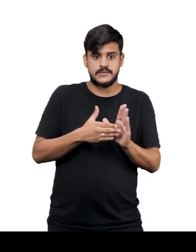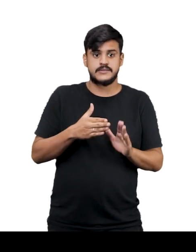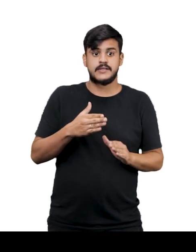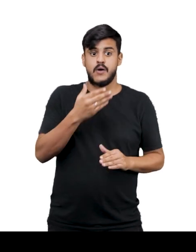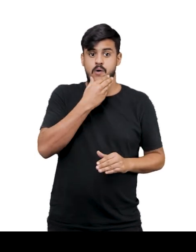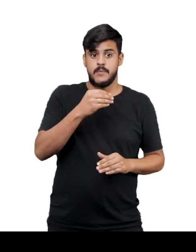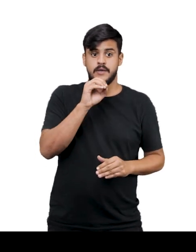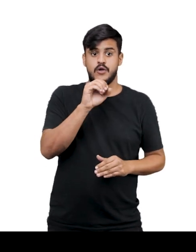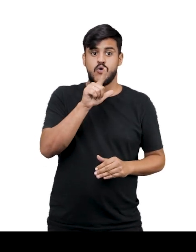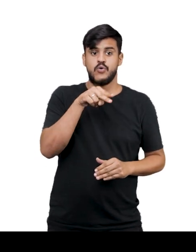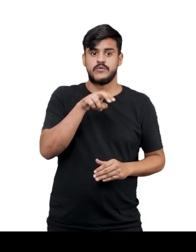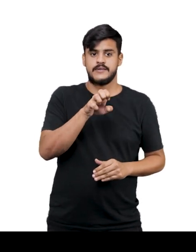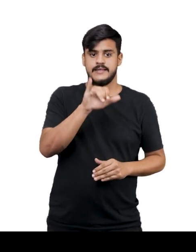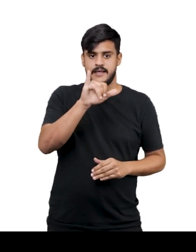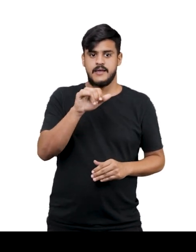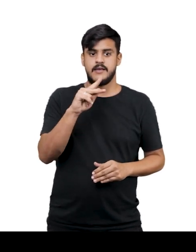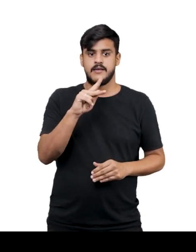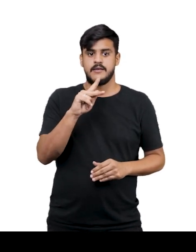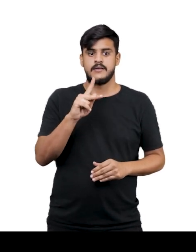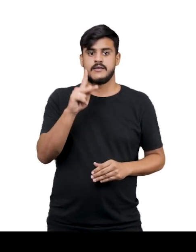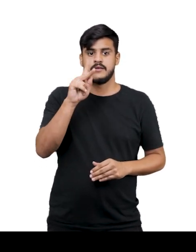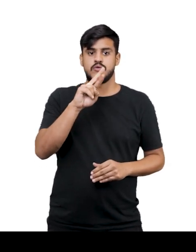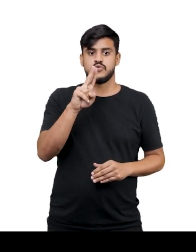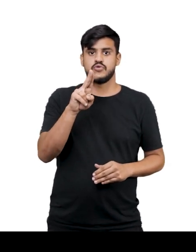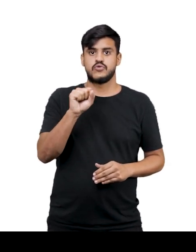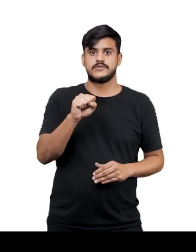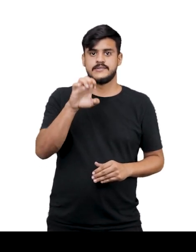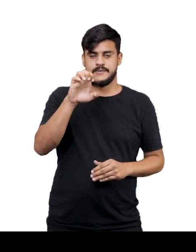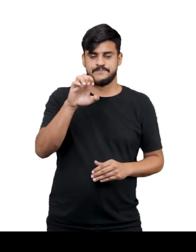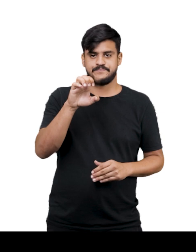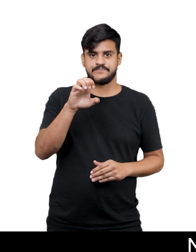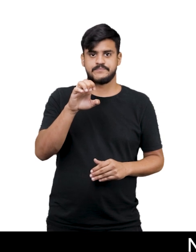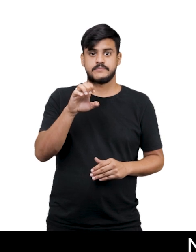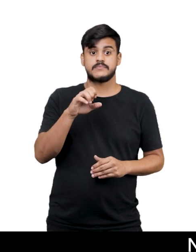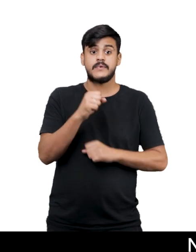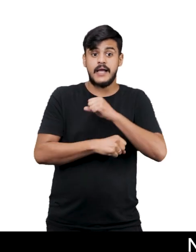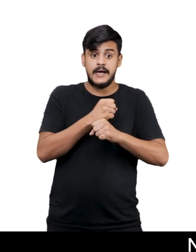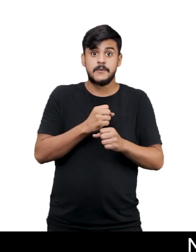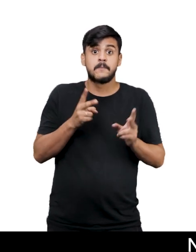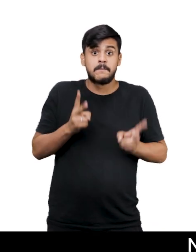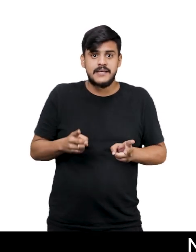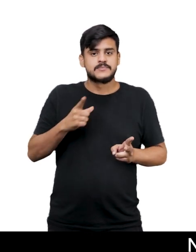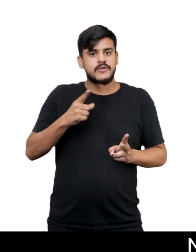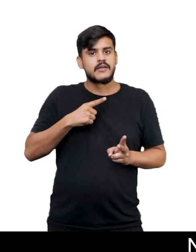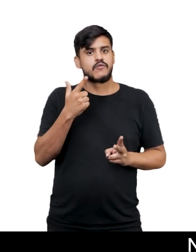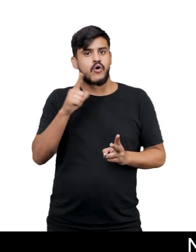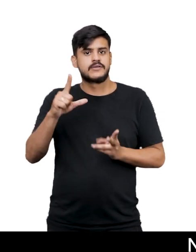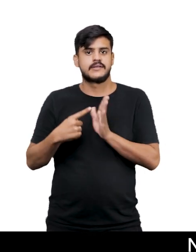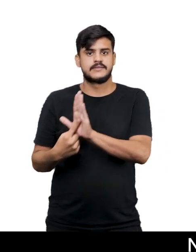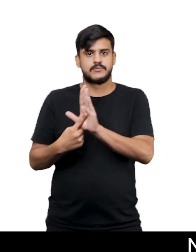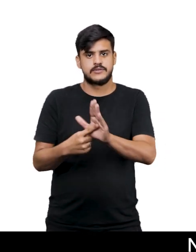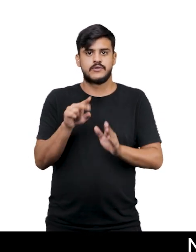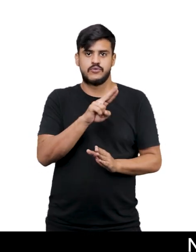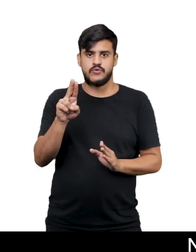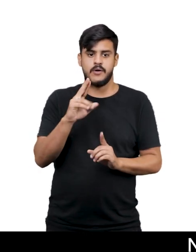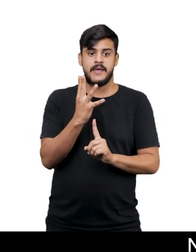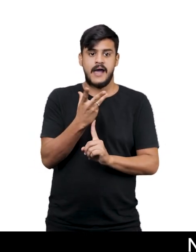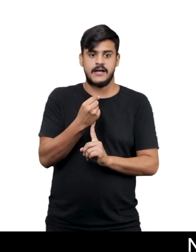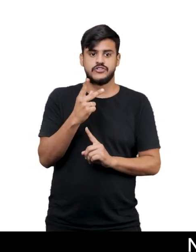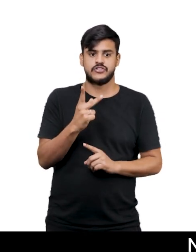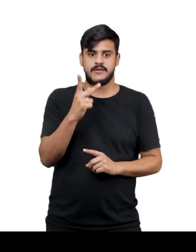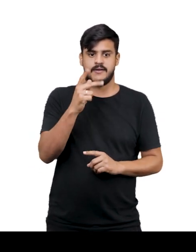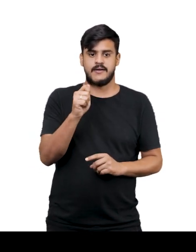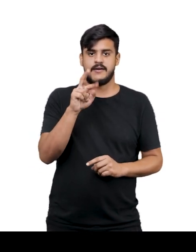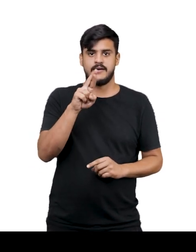Uma proposta do crítico e artista Owney Kruse. No mesmo ano, ocorreu a exposição Arte